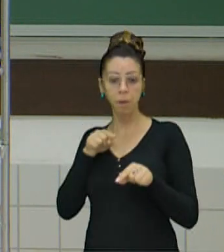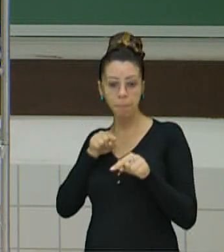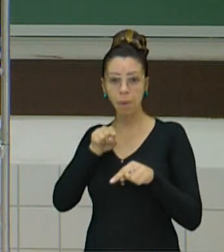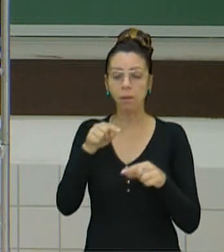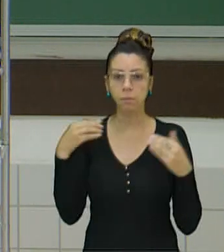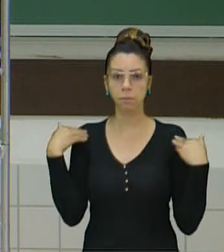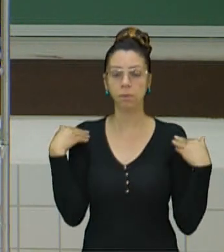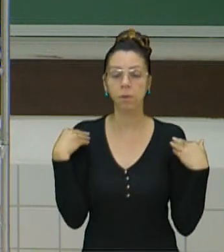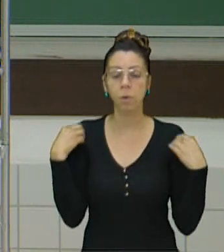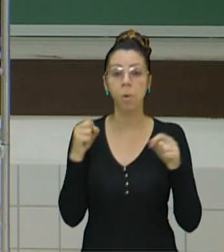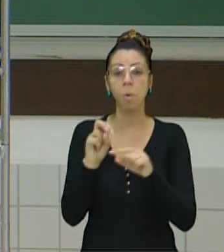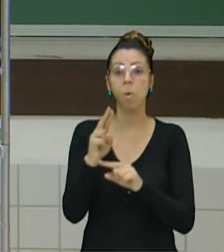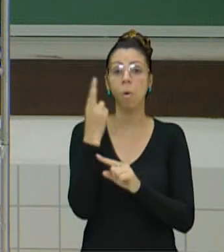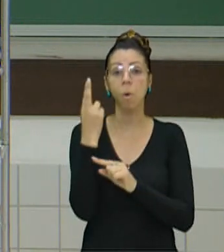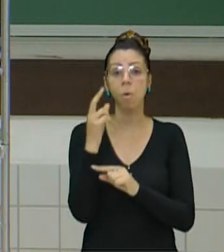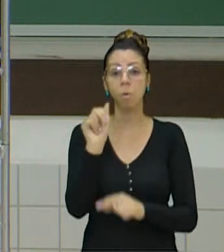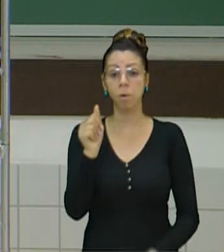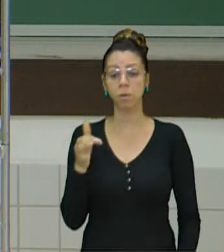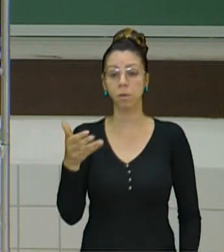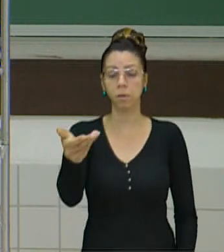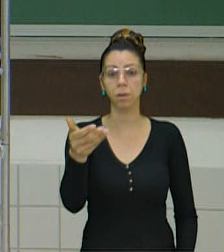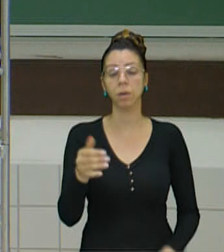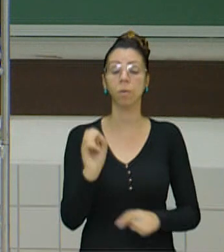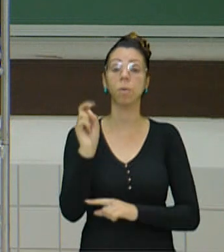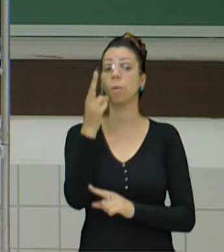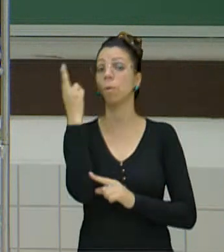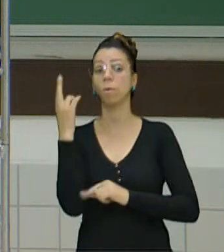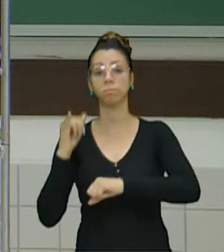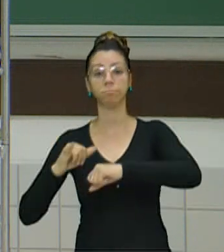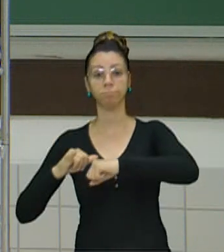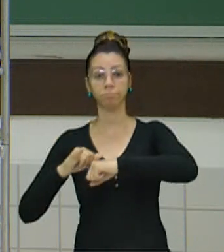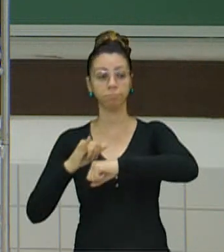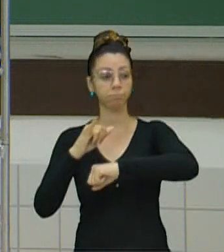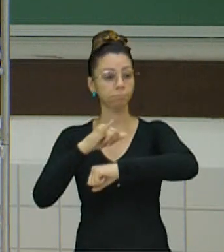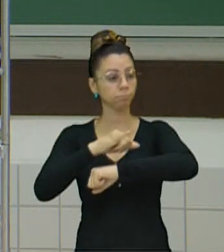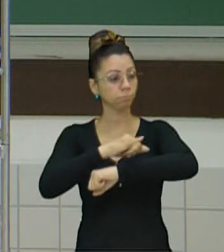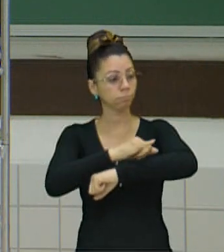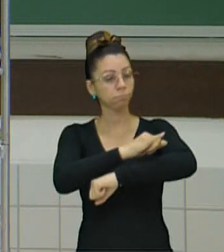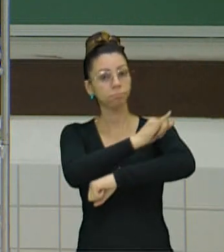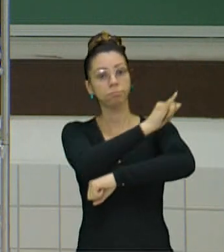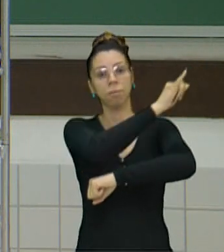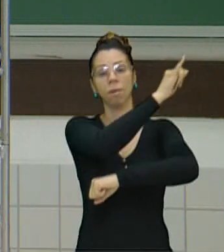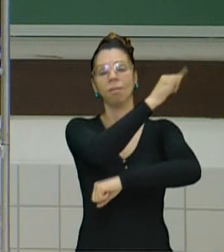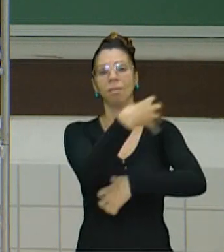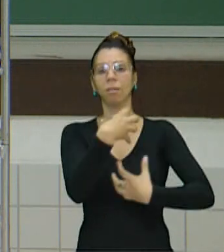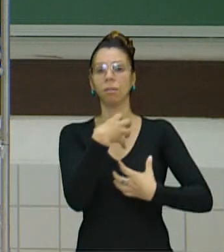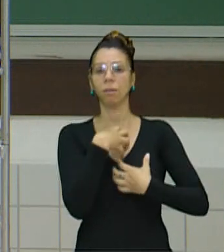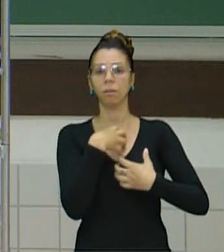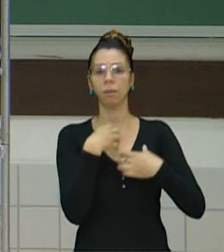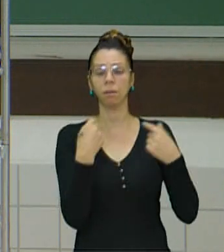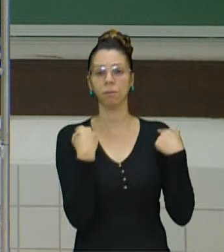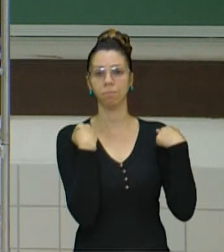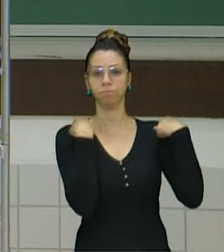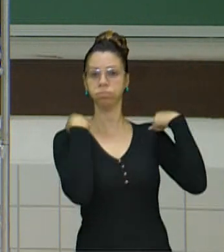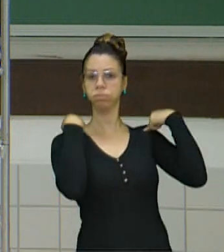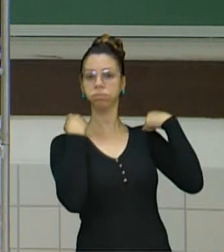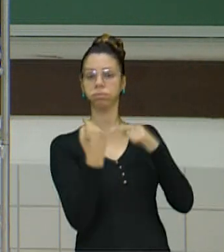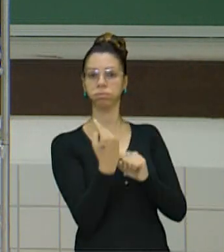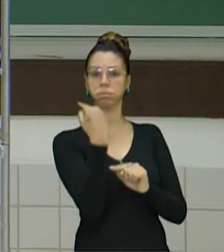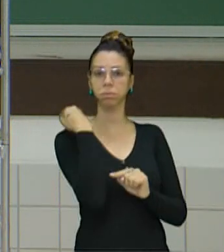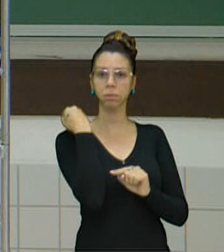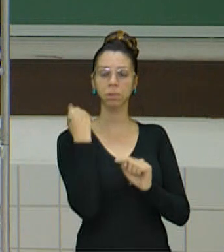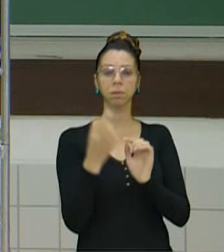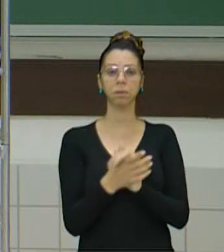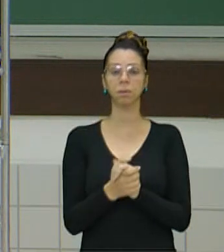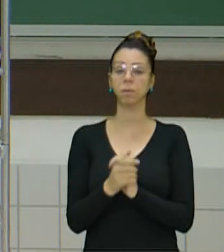quando acelera para trás, ou quando um avião, por exemplo, decola, você sente que parece que tem uma força te puxando para trás, ou quando